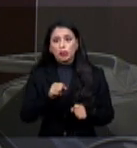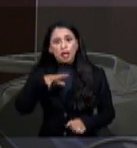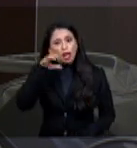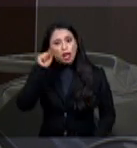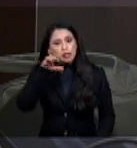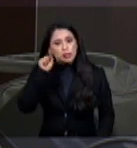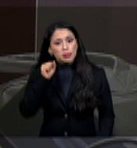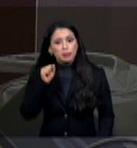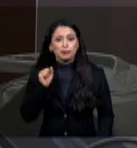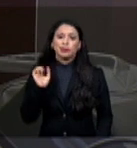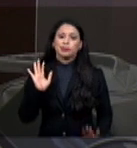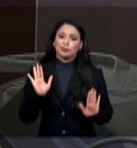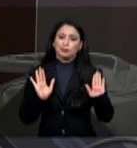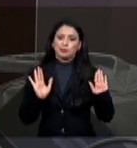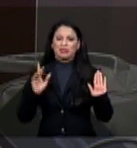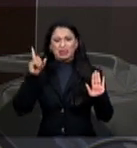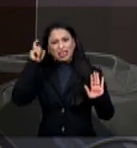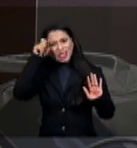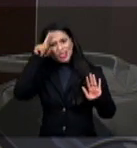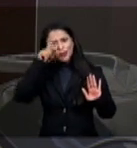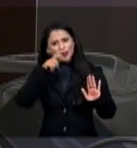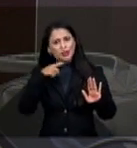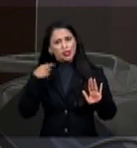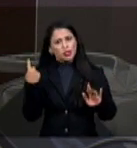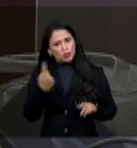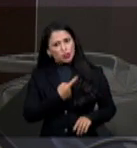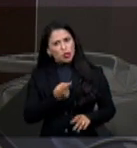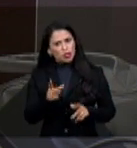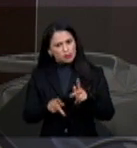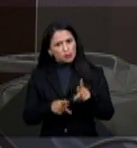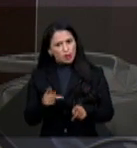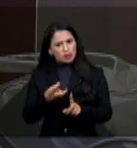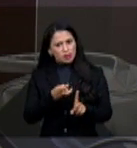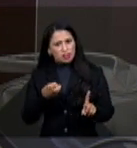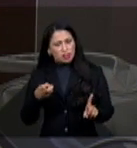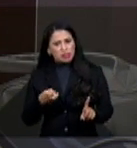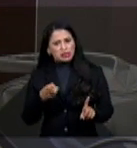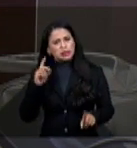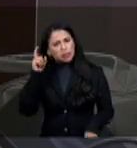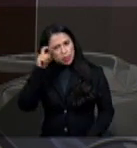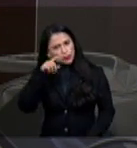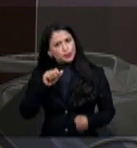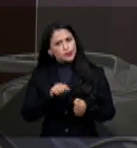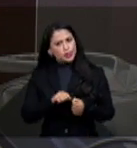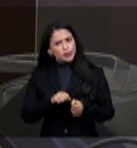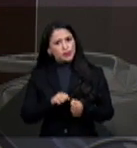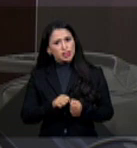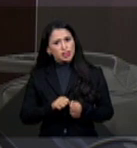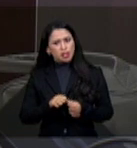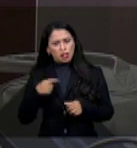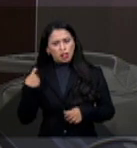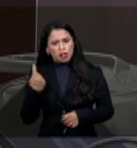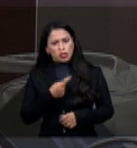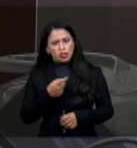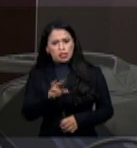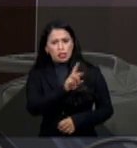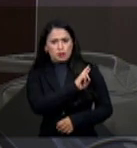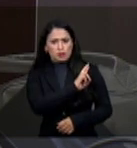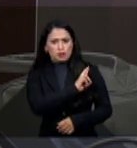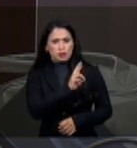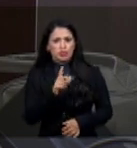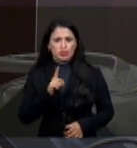mais difícil, né, para nós, povos indígenas, conseguirmos cumprir essa missão ancestral, pois estamos vivenciando um período